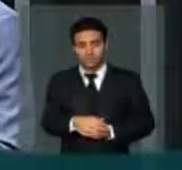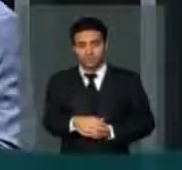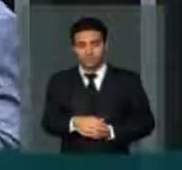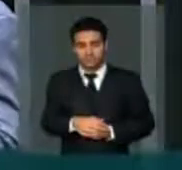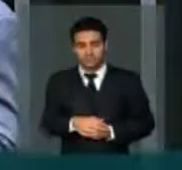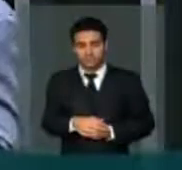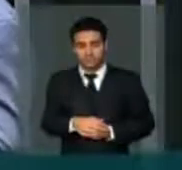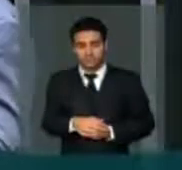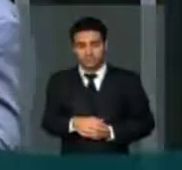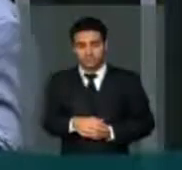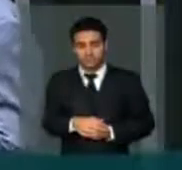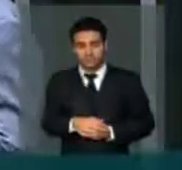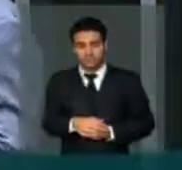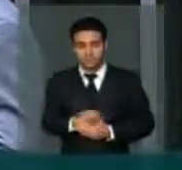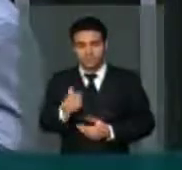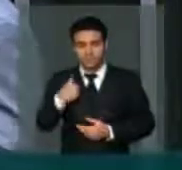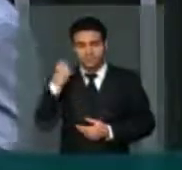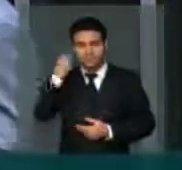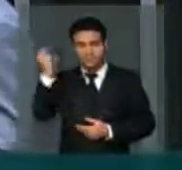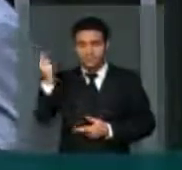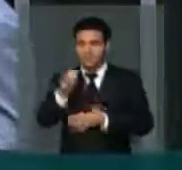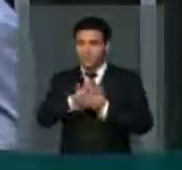que eu nada mais me assustaria